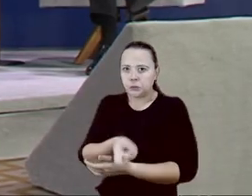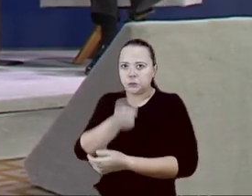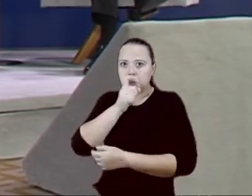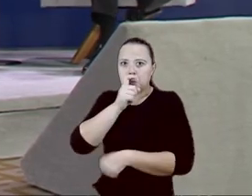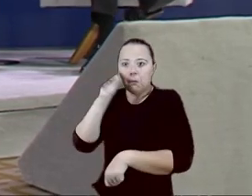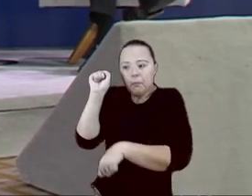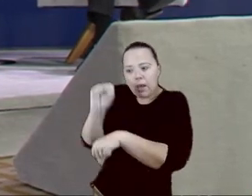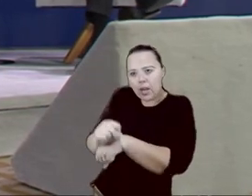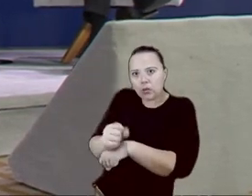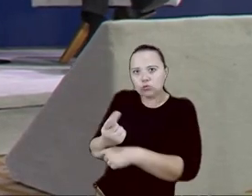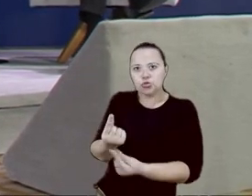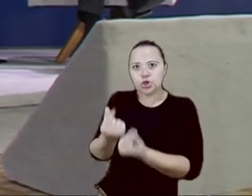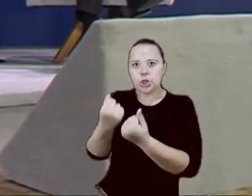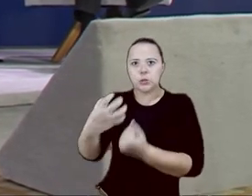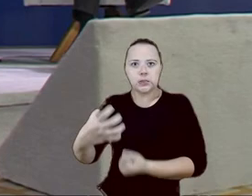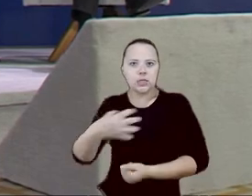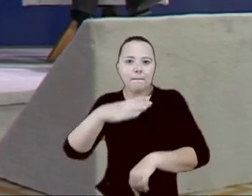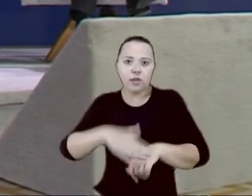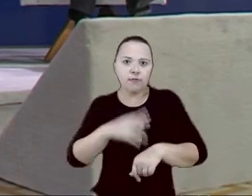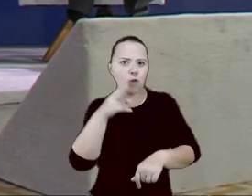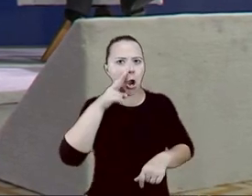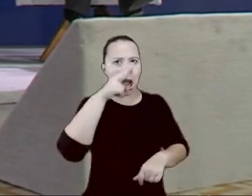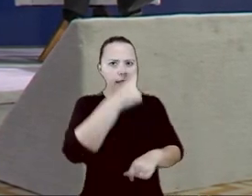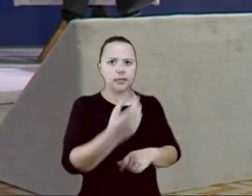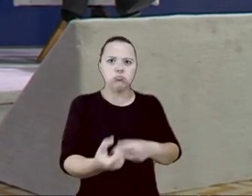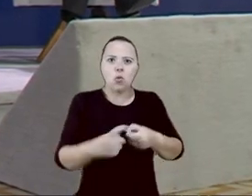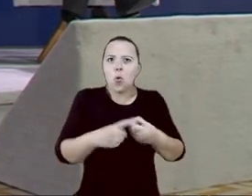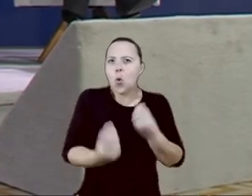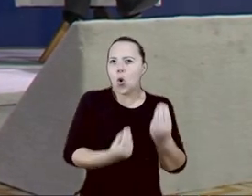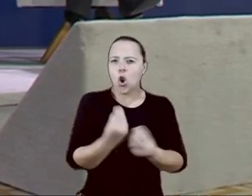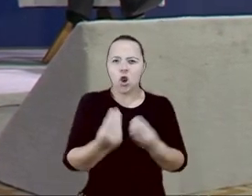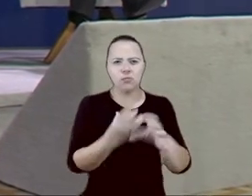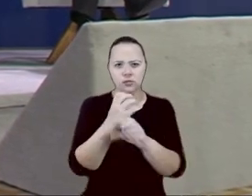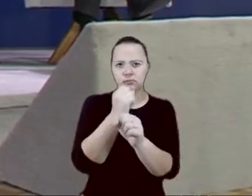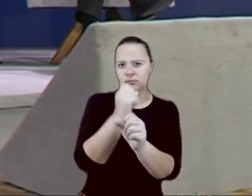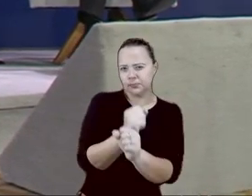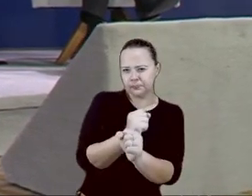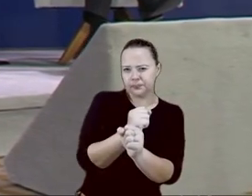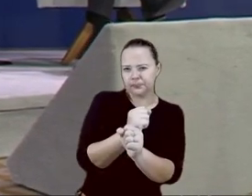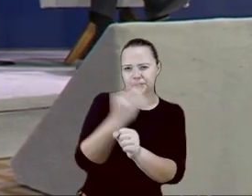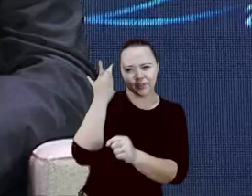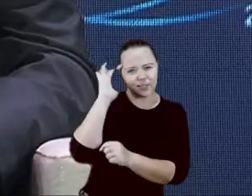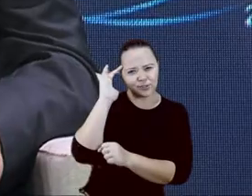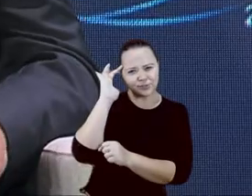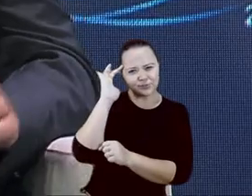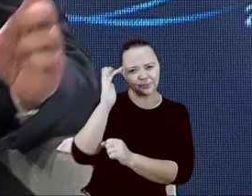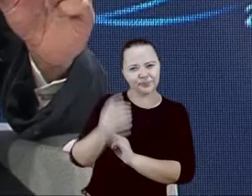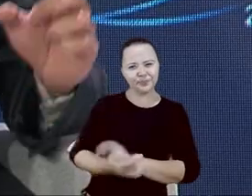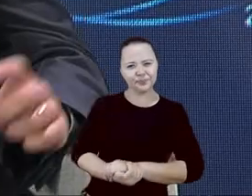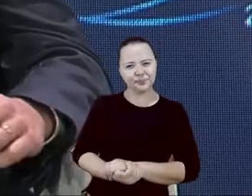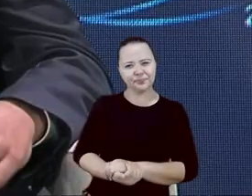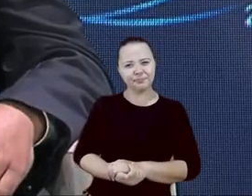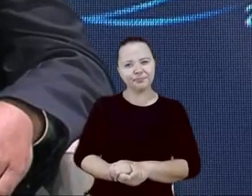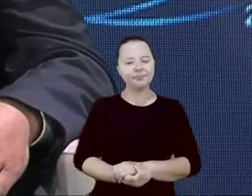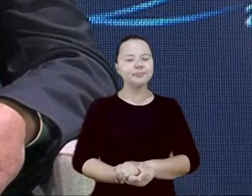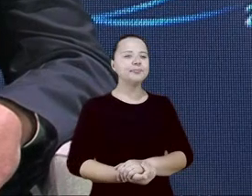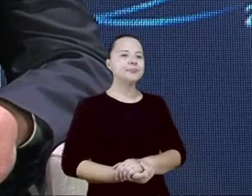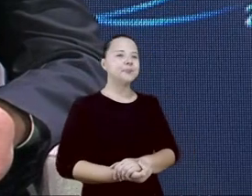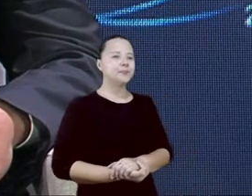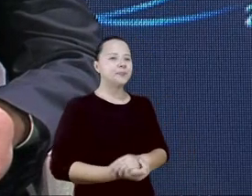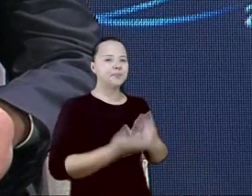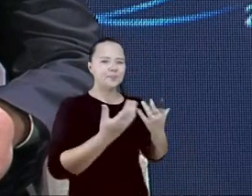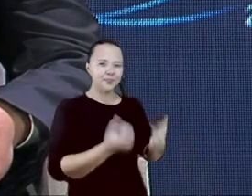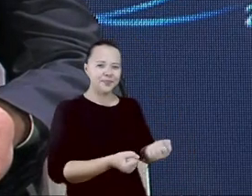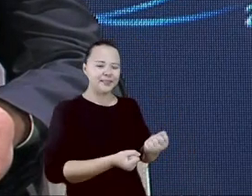possa ter um impacto um pouco mais forte na representação dos ativos claro vamos lá acho que até antes da gente falar